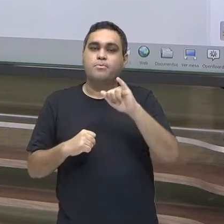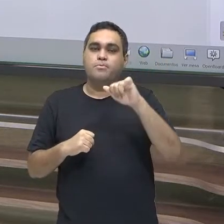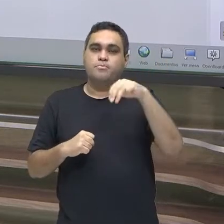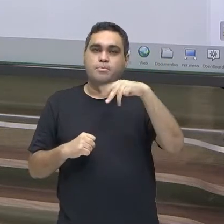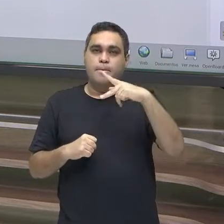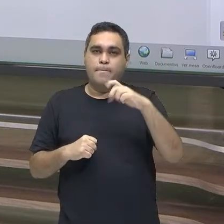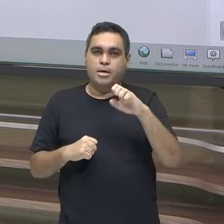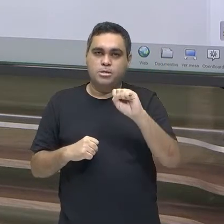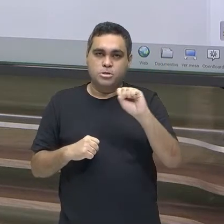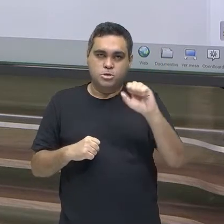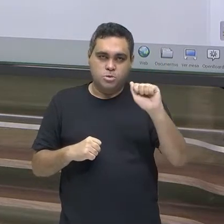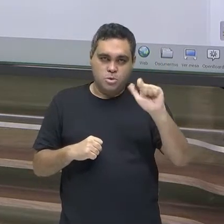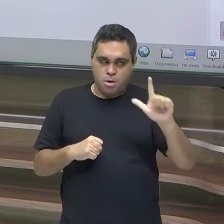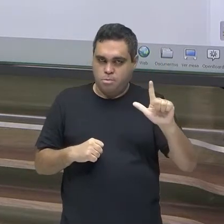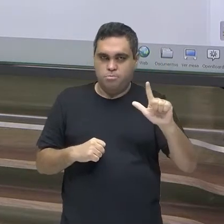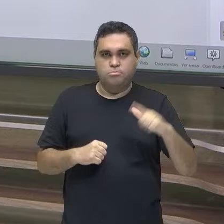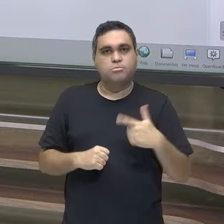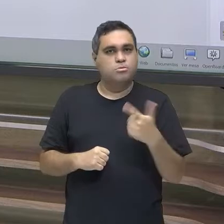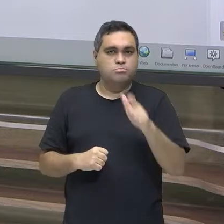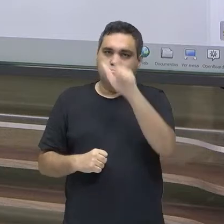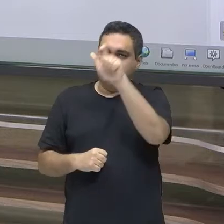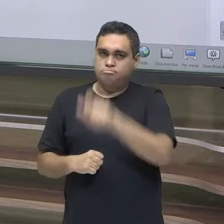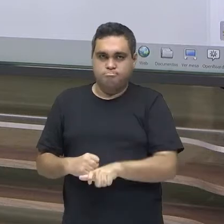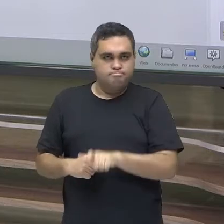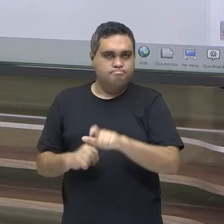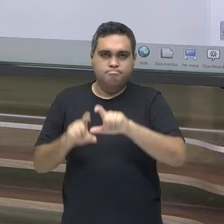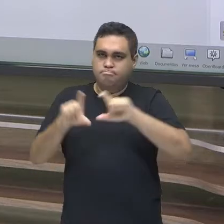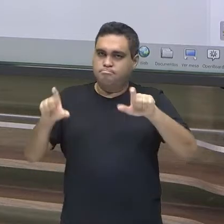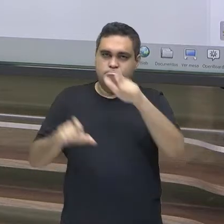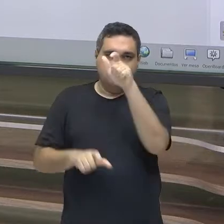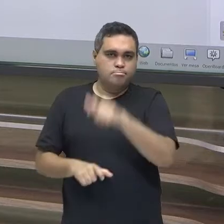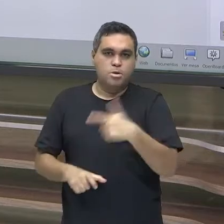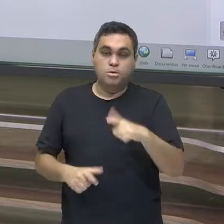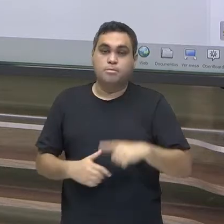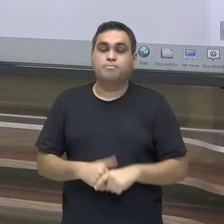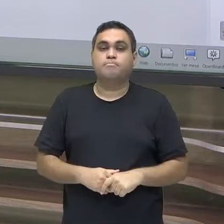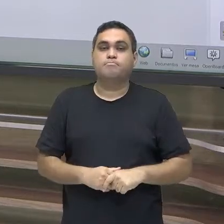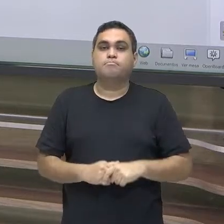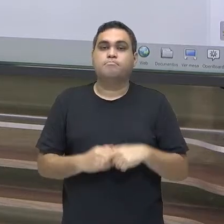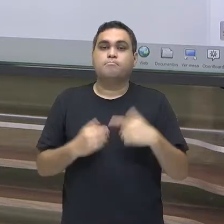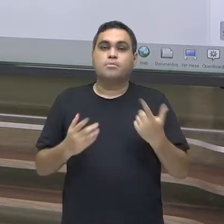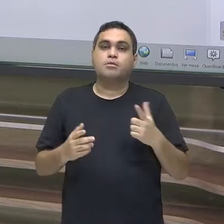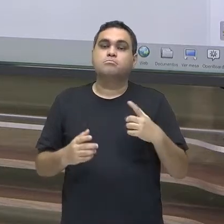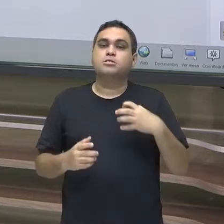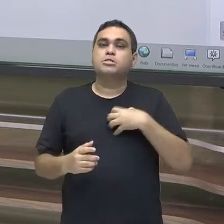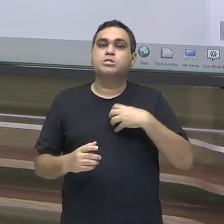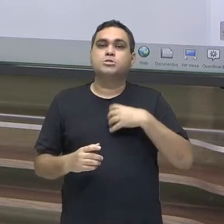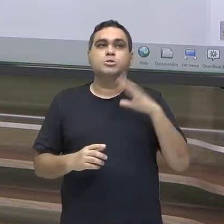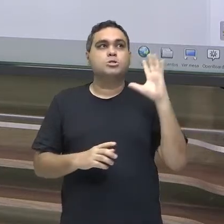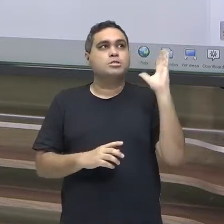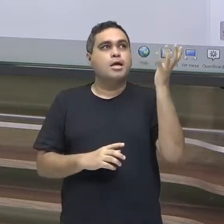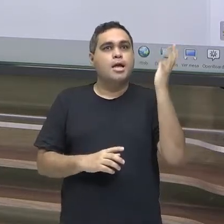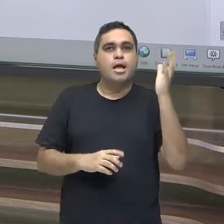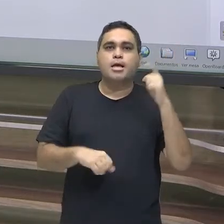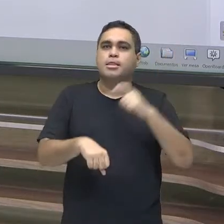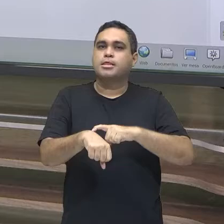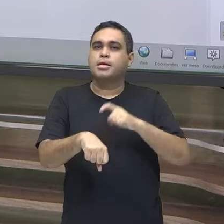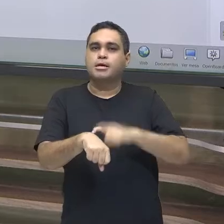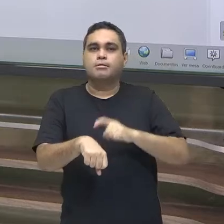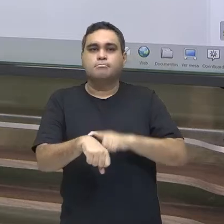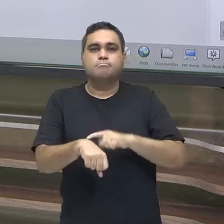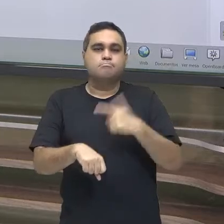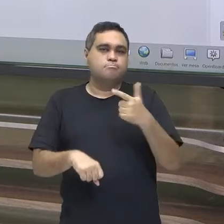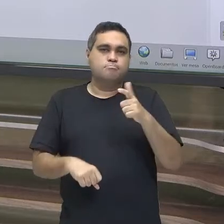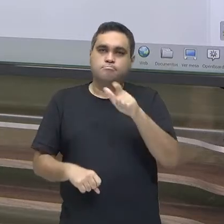O verbo fazer, no sentido de tempo e de temperatura, não possui sujeito. Tudo que nós temos aqui é